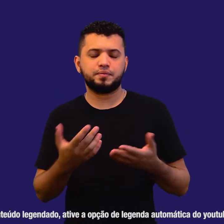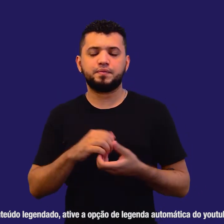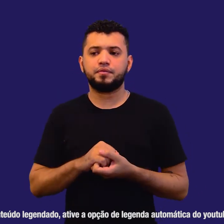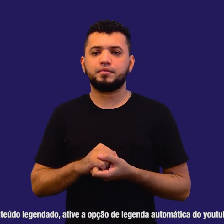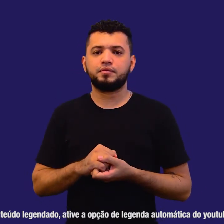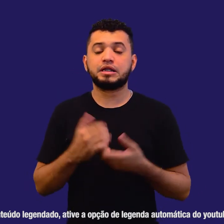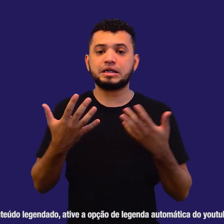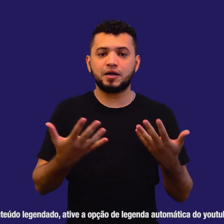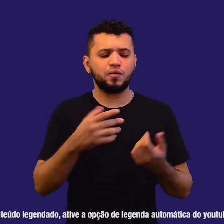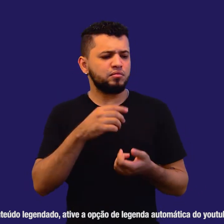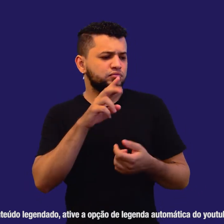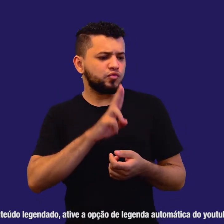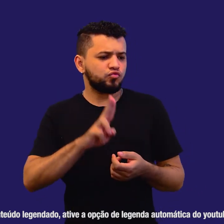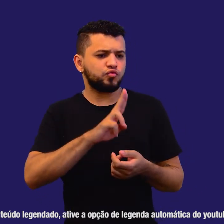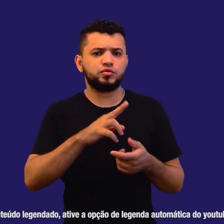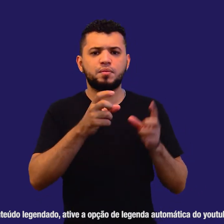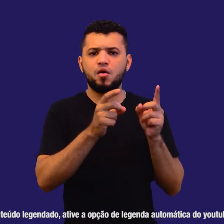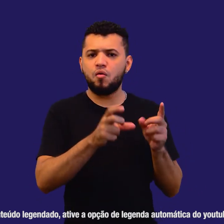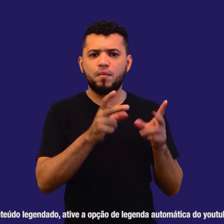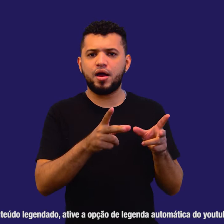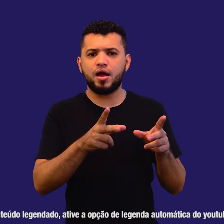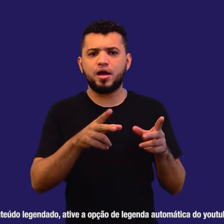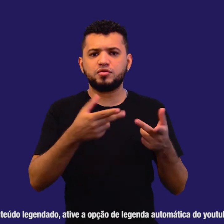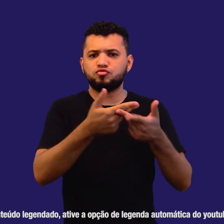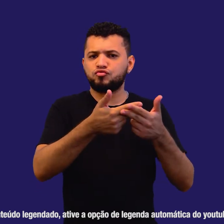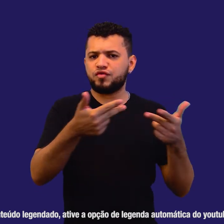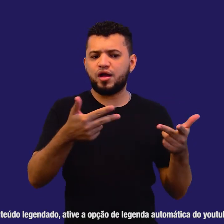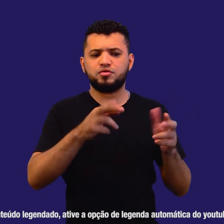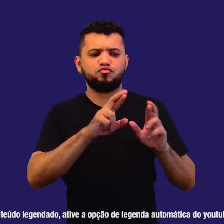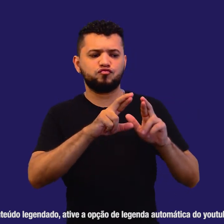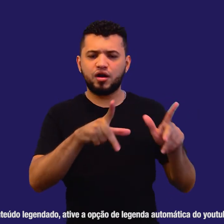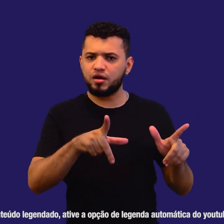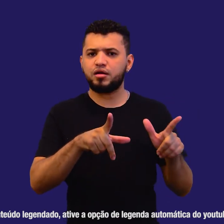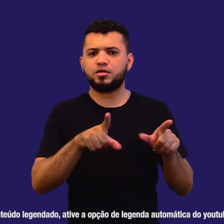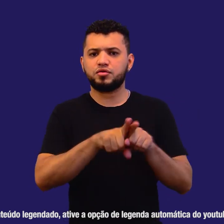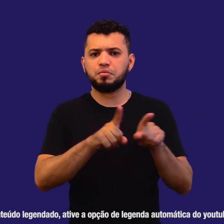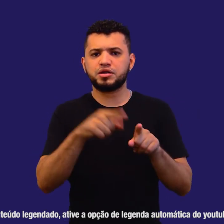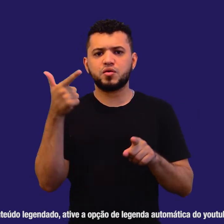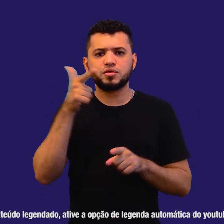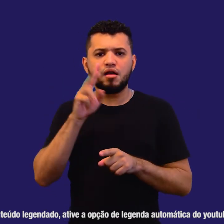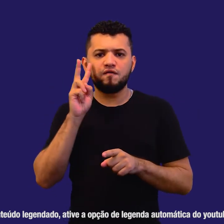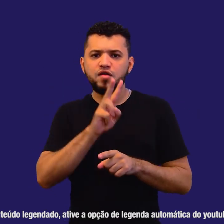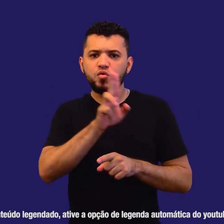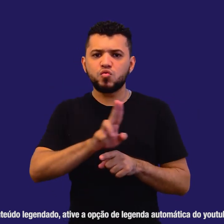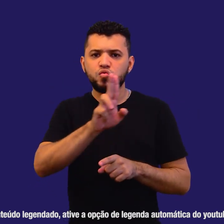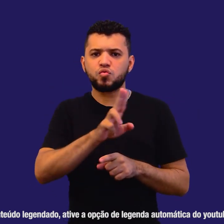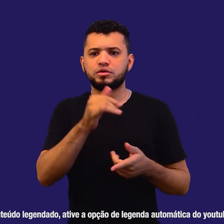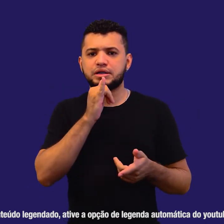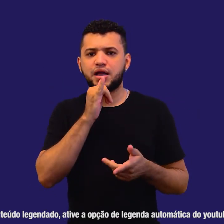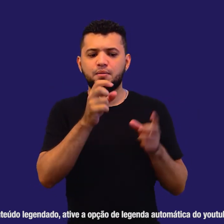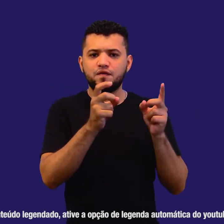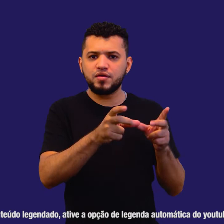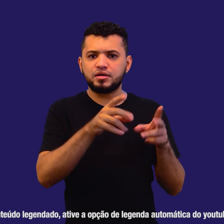vale, Priscila, para comércios e empresas de segmentos diferentes? Você consegue ver a aplicabilidade disso em comércios